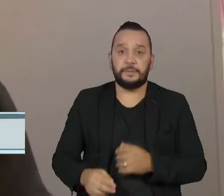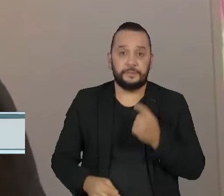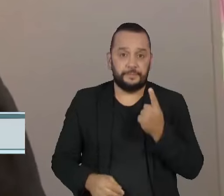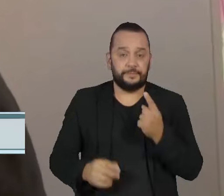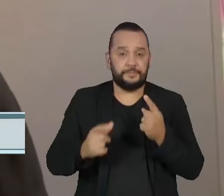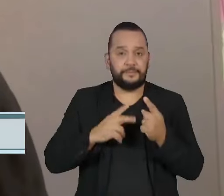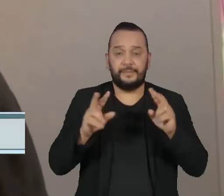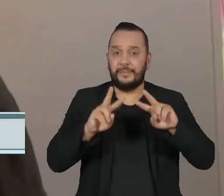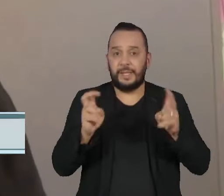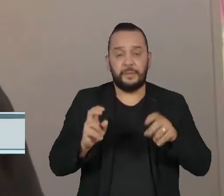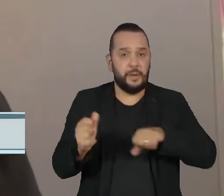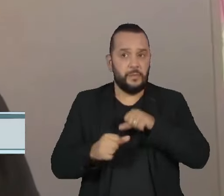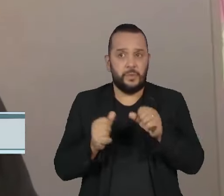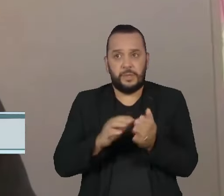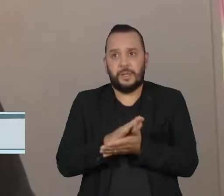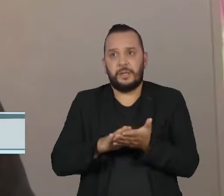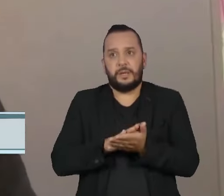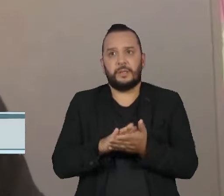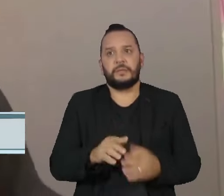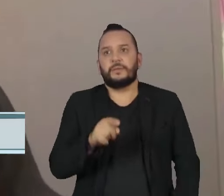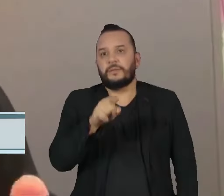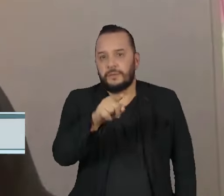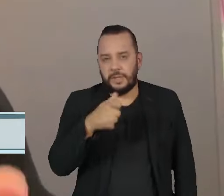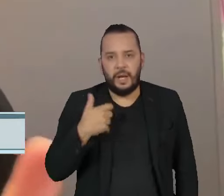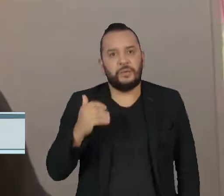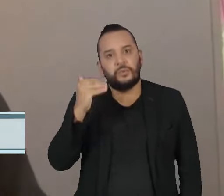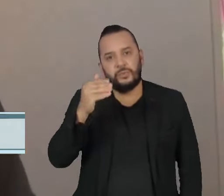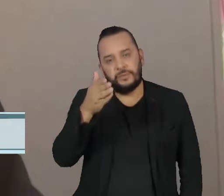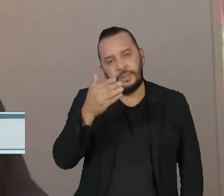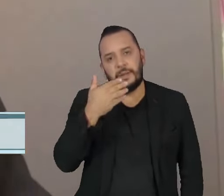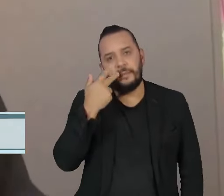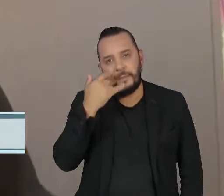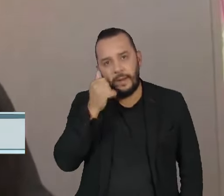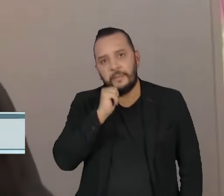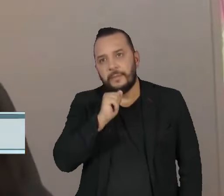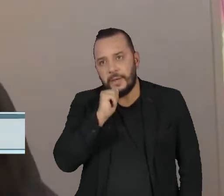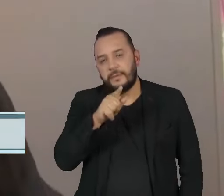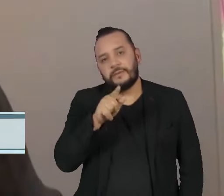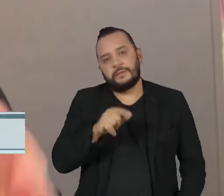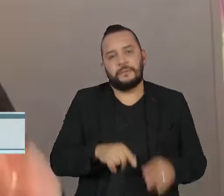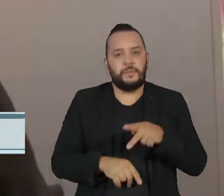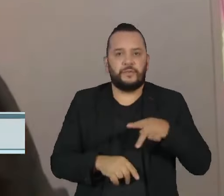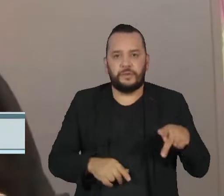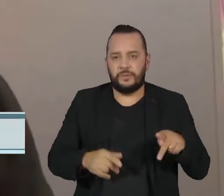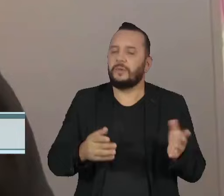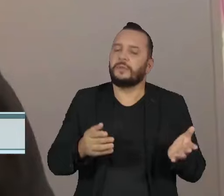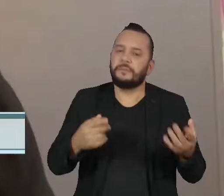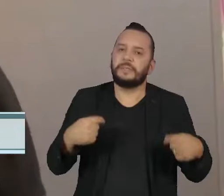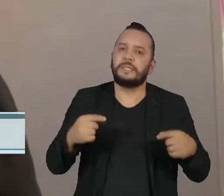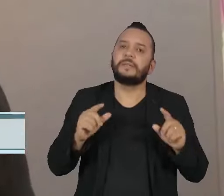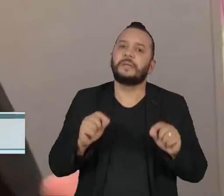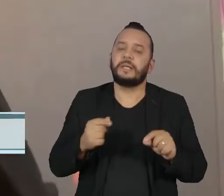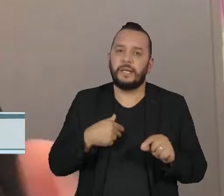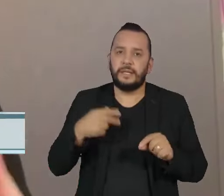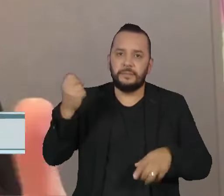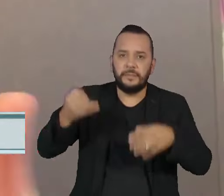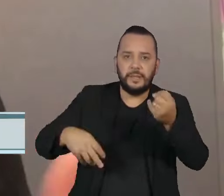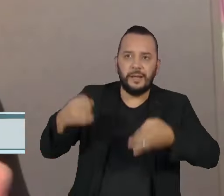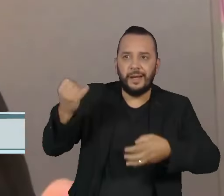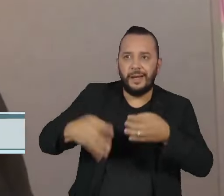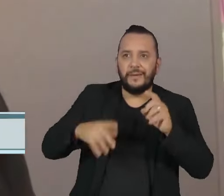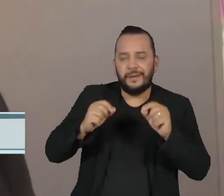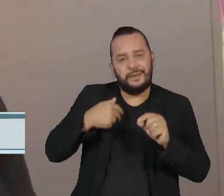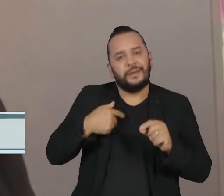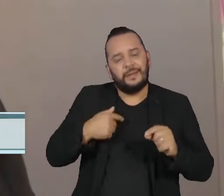temas que não mudam e que você você adulto você Pai você mãe você Professor sempre tem que trazer paraa criança que são temas que eu chamo da